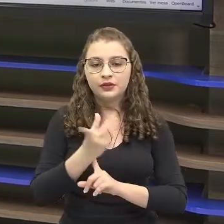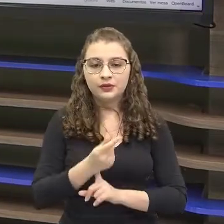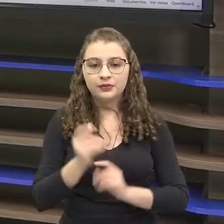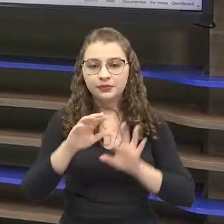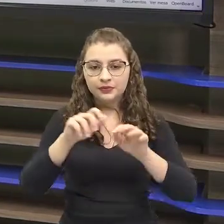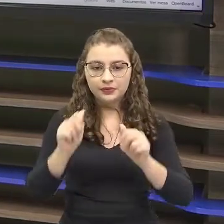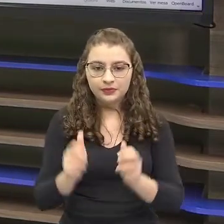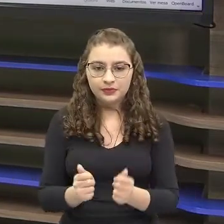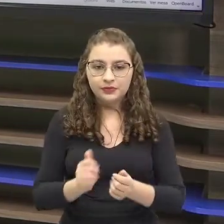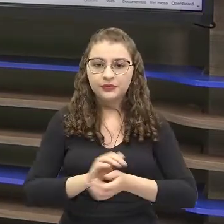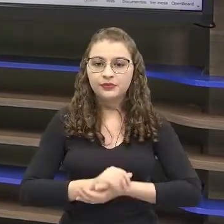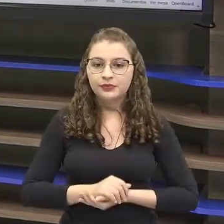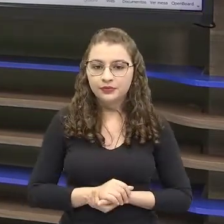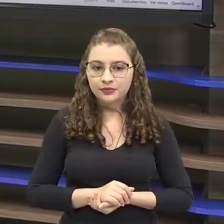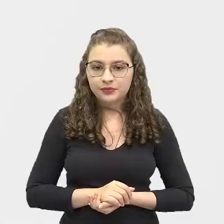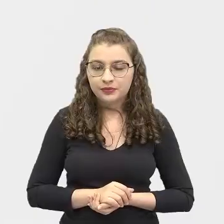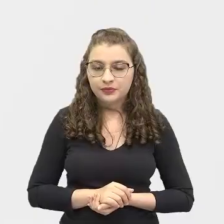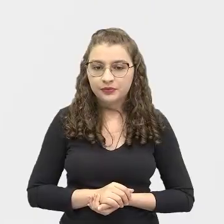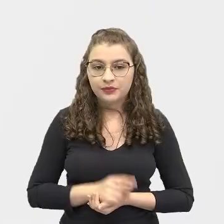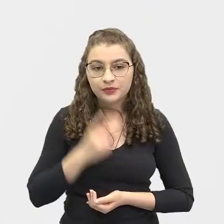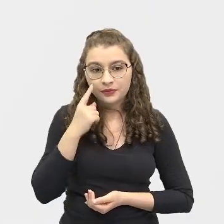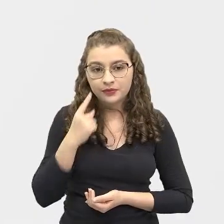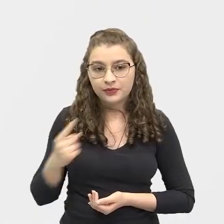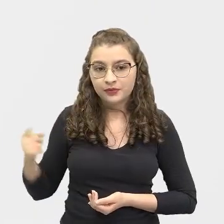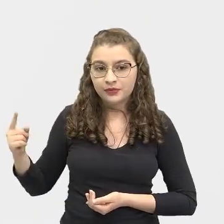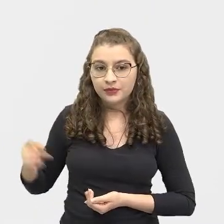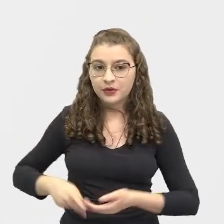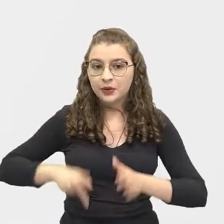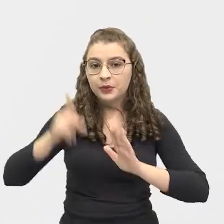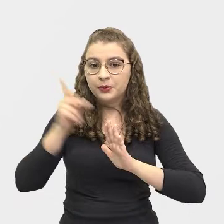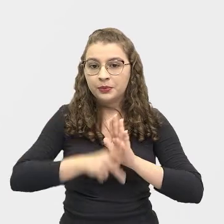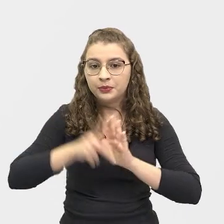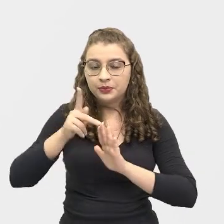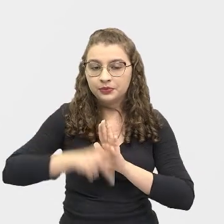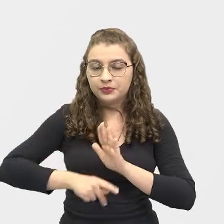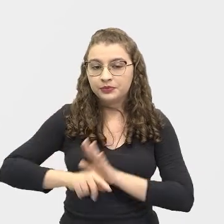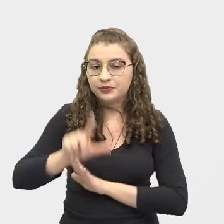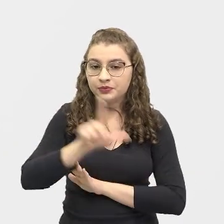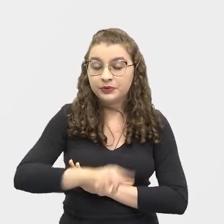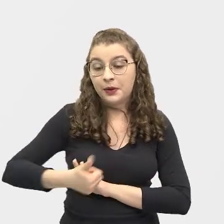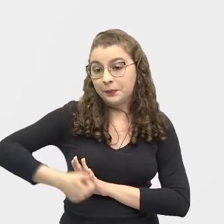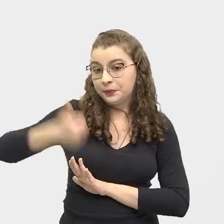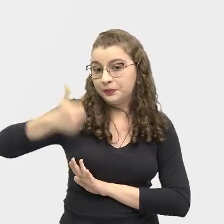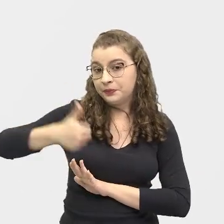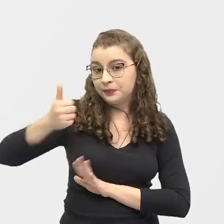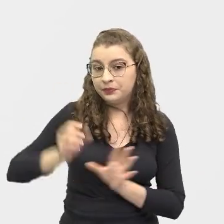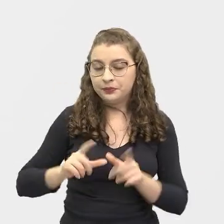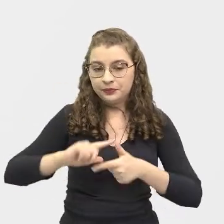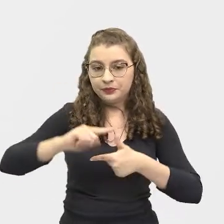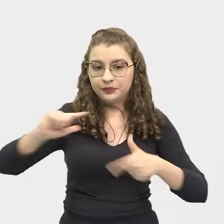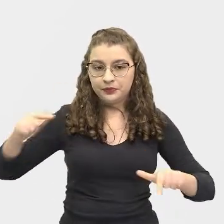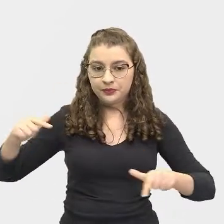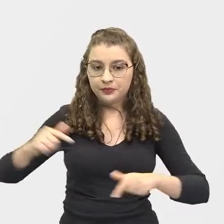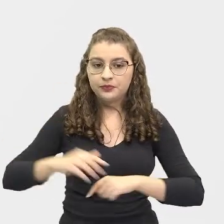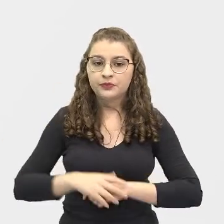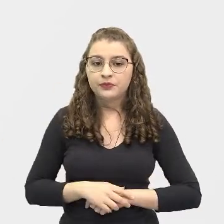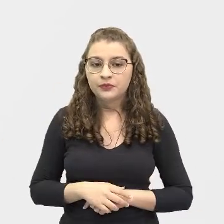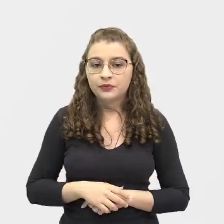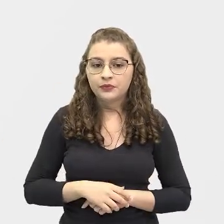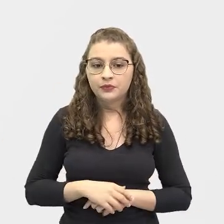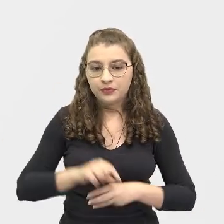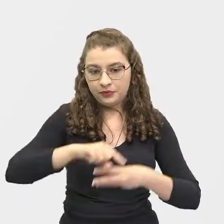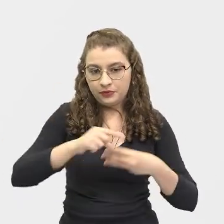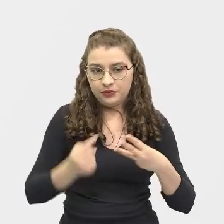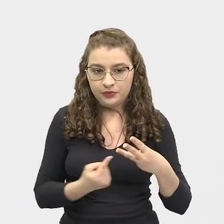Olha só. Então temos aí, olha só, o projeto literário da primeira geração modernista. O que ele vai buscar? Ele